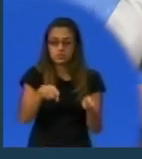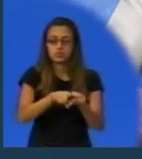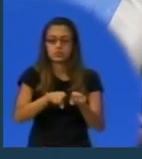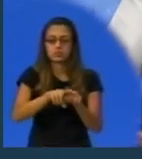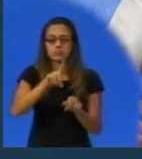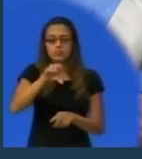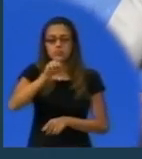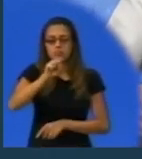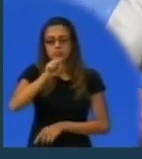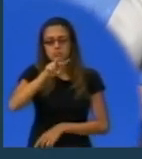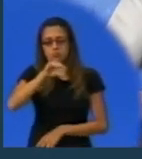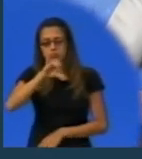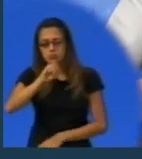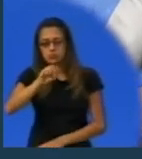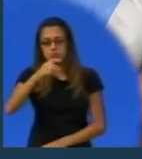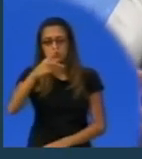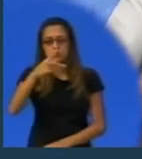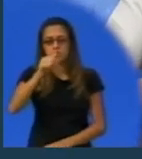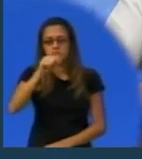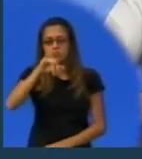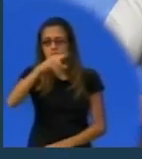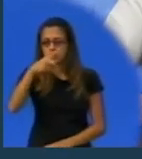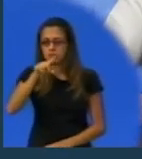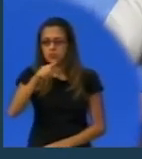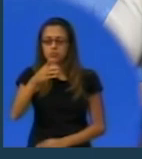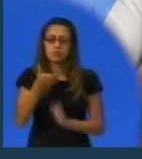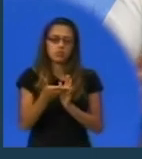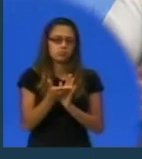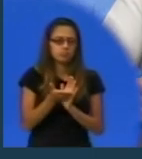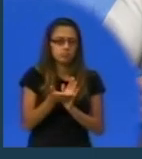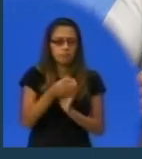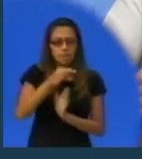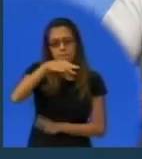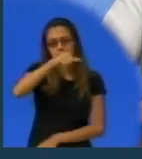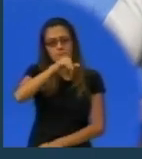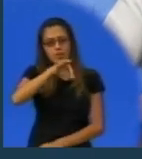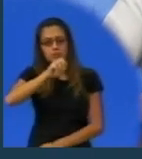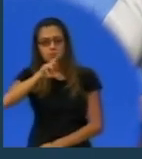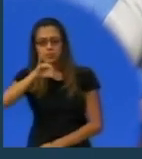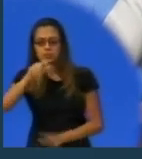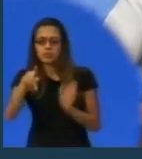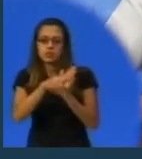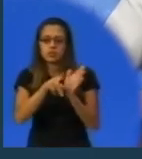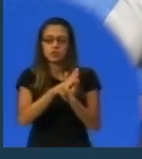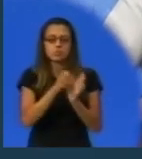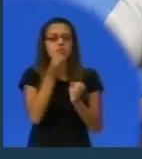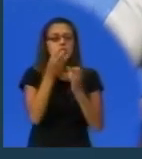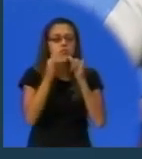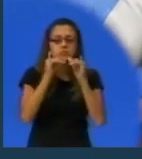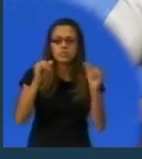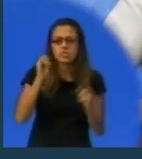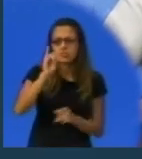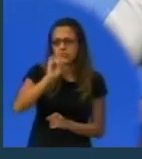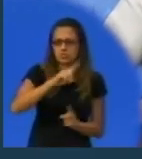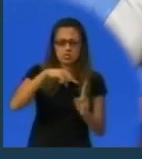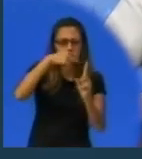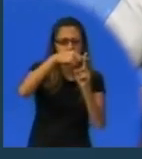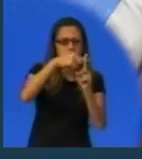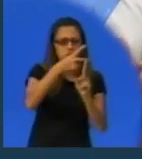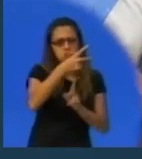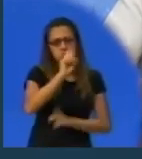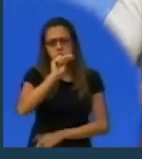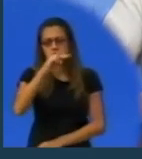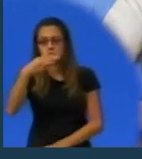vão representar sempre a maioria dos seus dados. Se você somar 2 ou 3 desvios